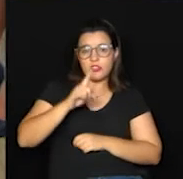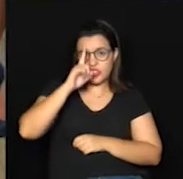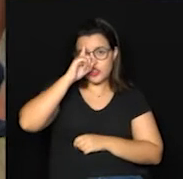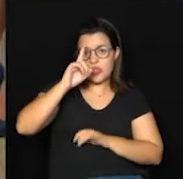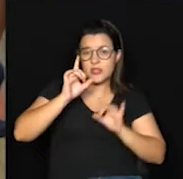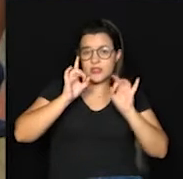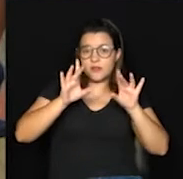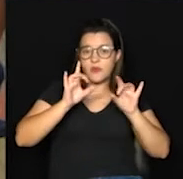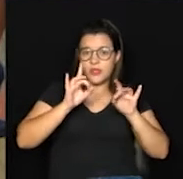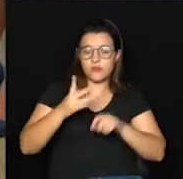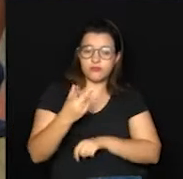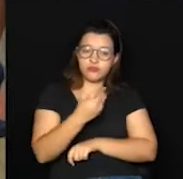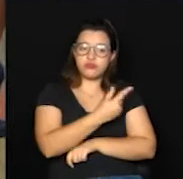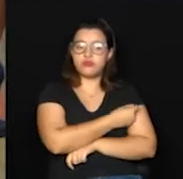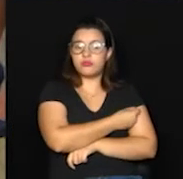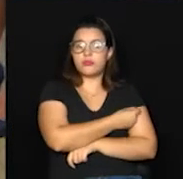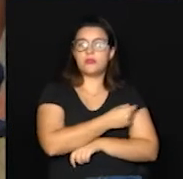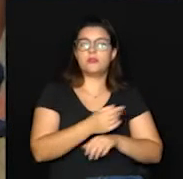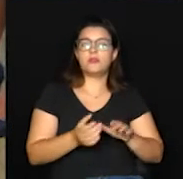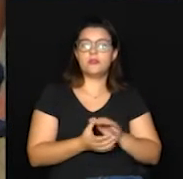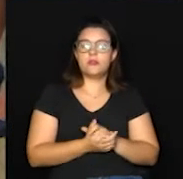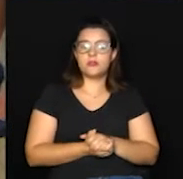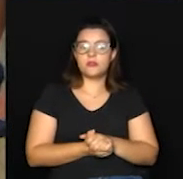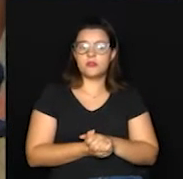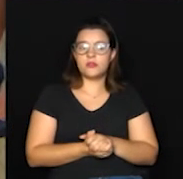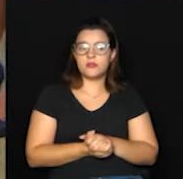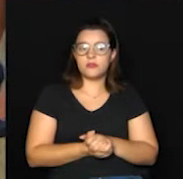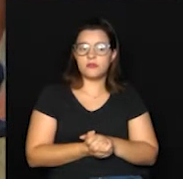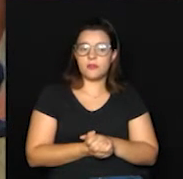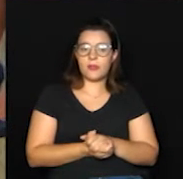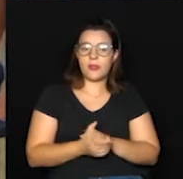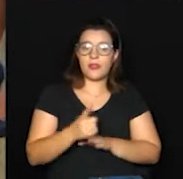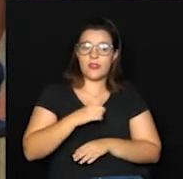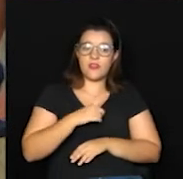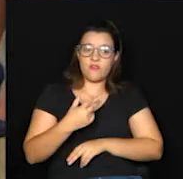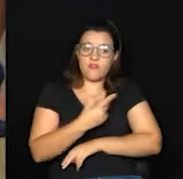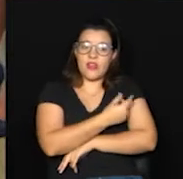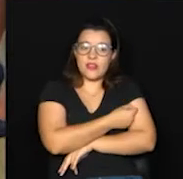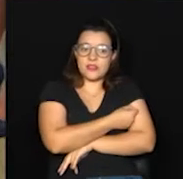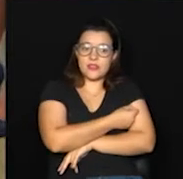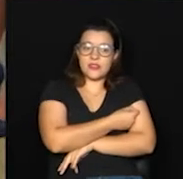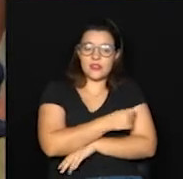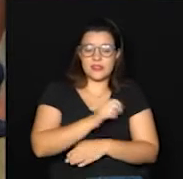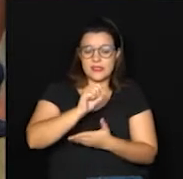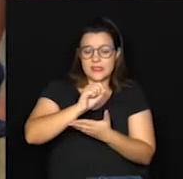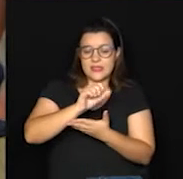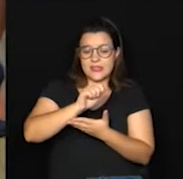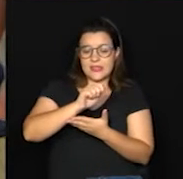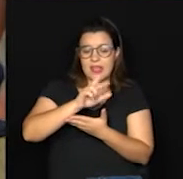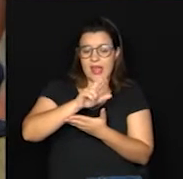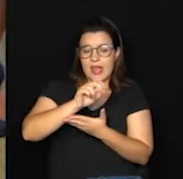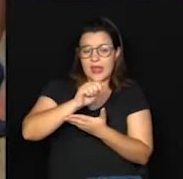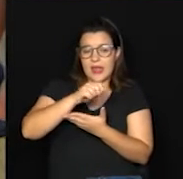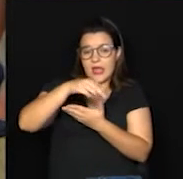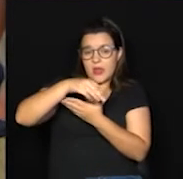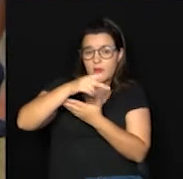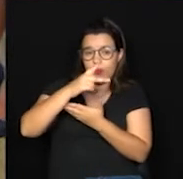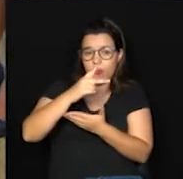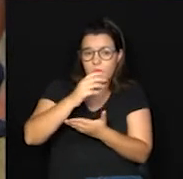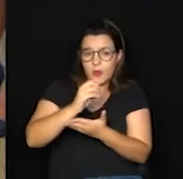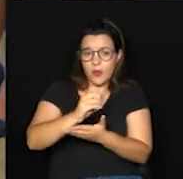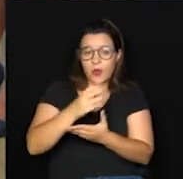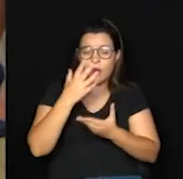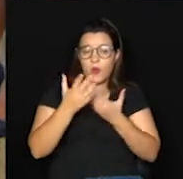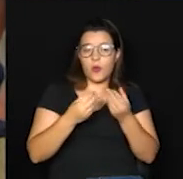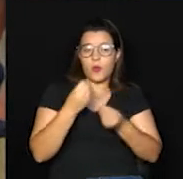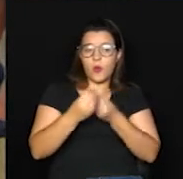multivacinação. Então, quero saber especificamente da vacina de sarampo e da nossa região metropolitana aqui, Como é que foram as